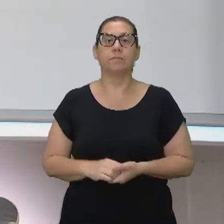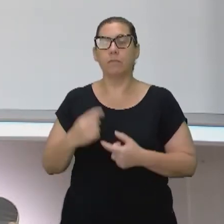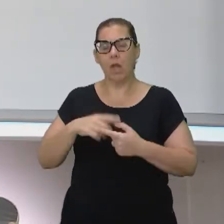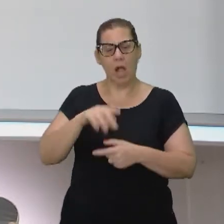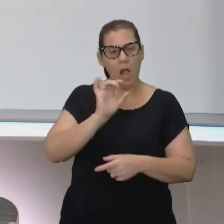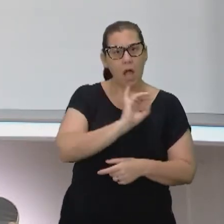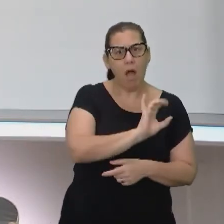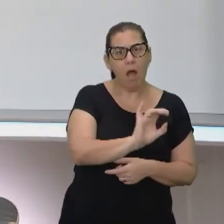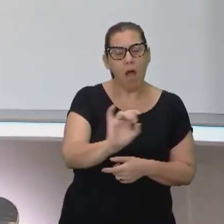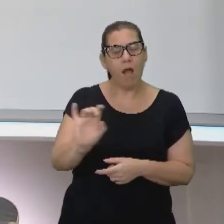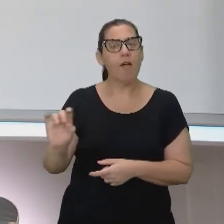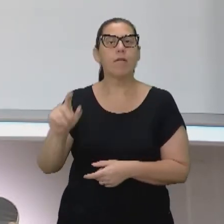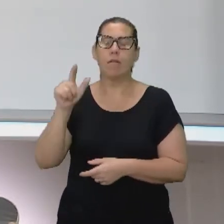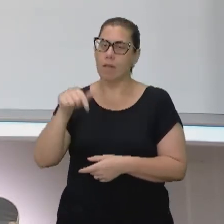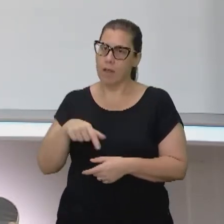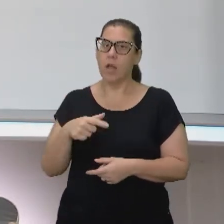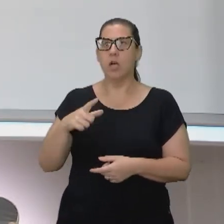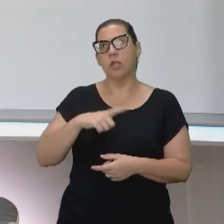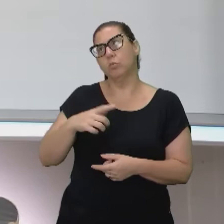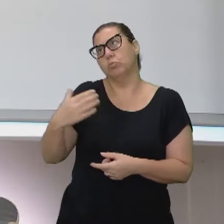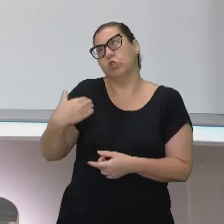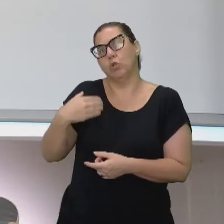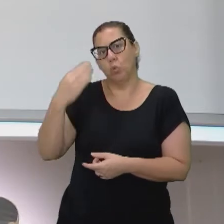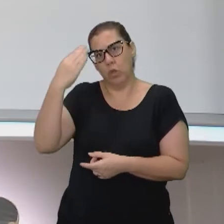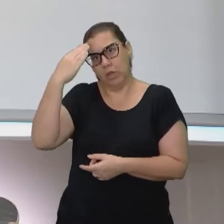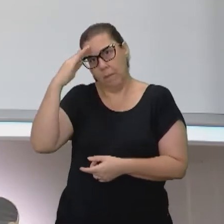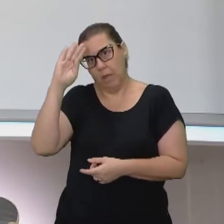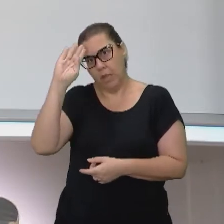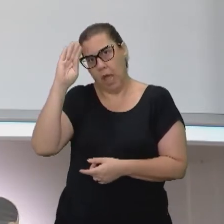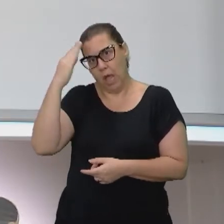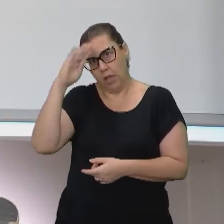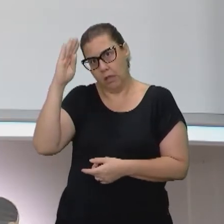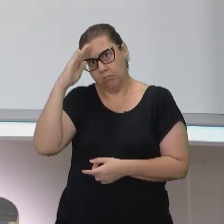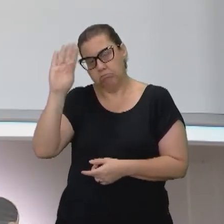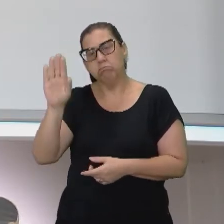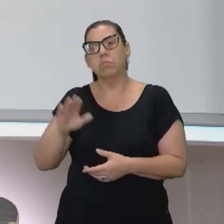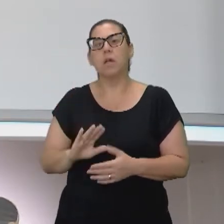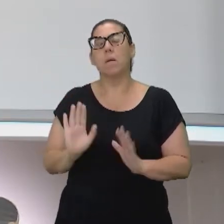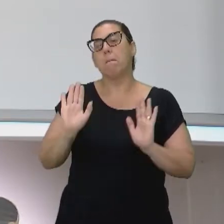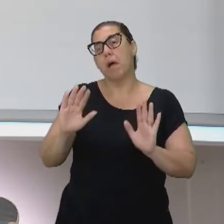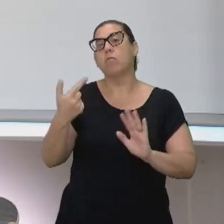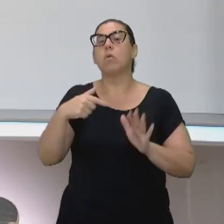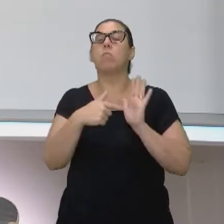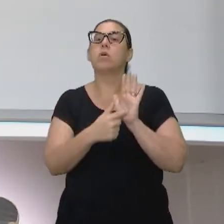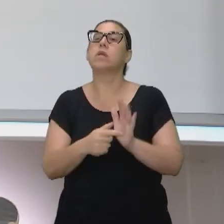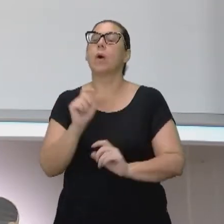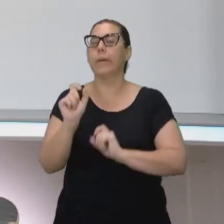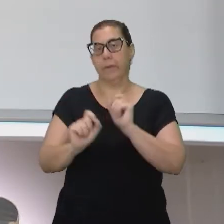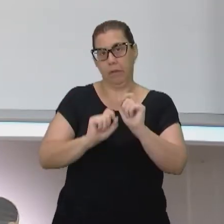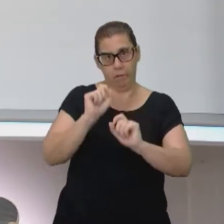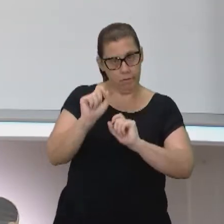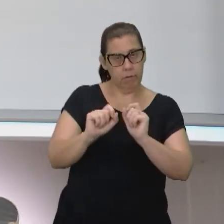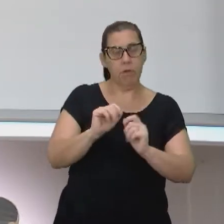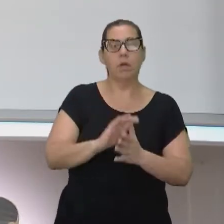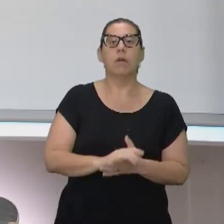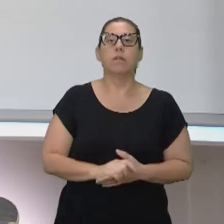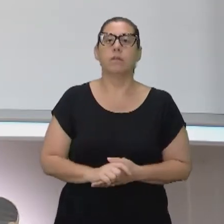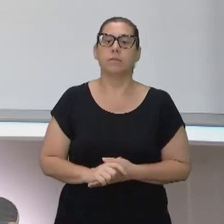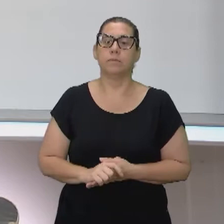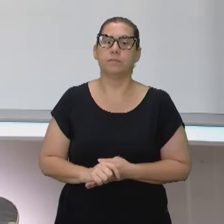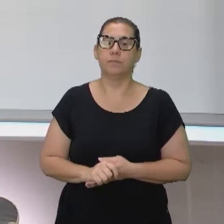cada um de nós tem a sua interpretação. Mas o que eu pretendo aqui é falar um pouco a